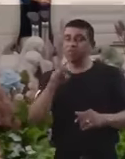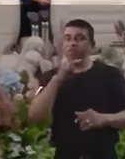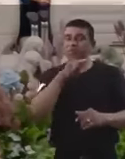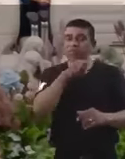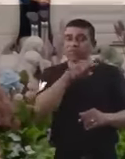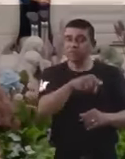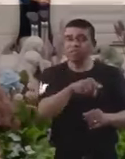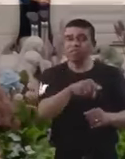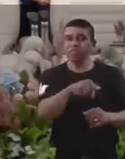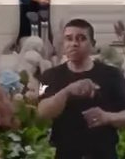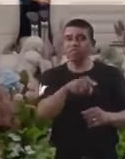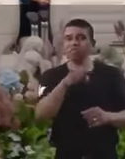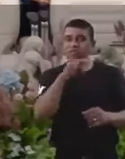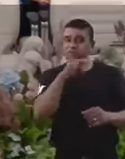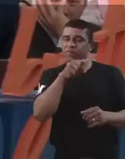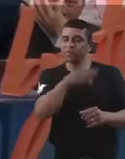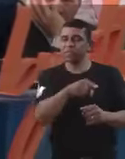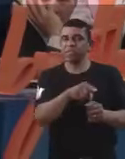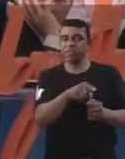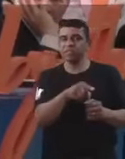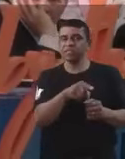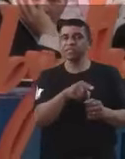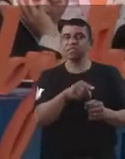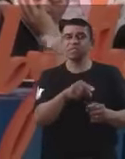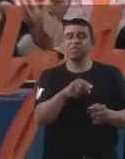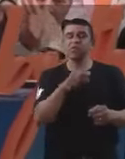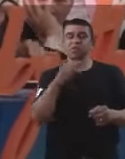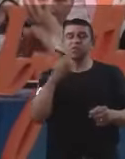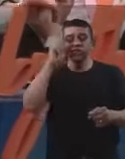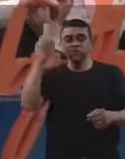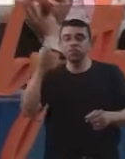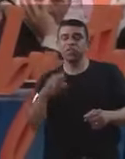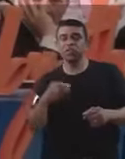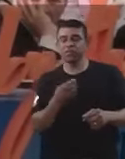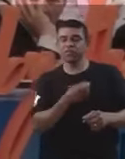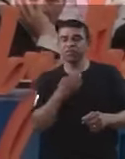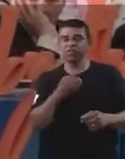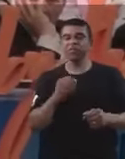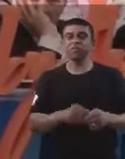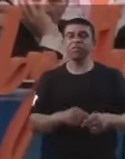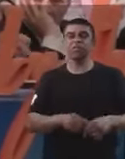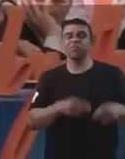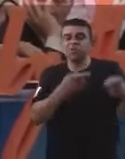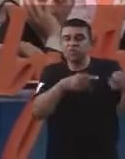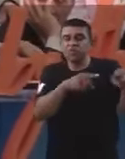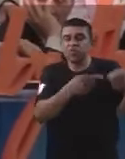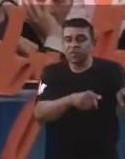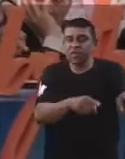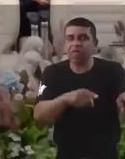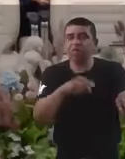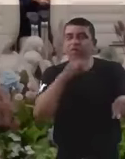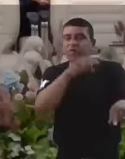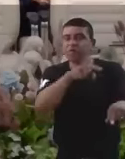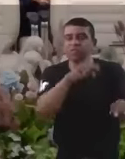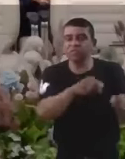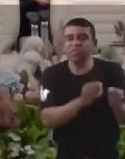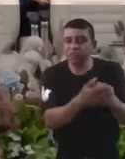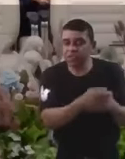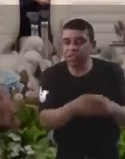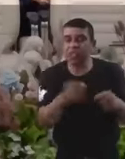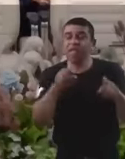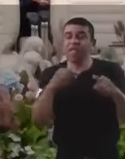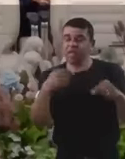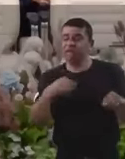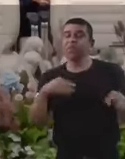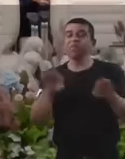se vocês me negarem quando vierem as perseguições, vocês também serão negados. Versículo 9, quem me negar